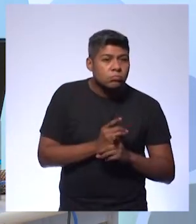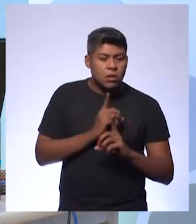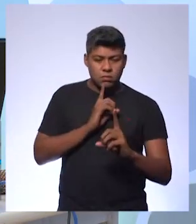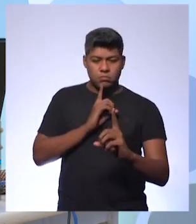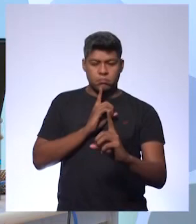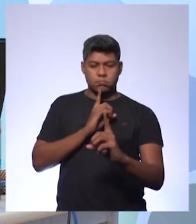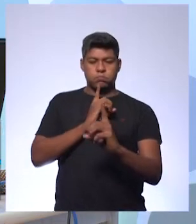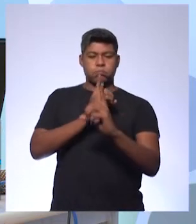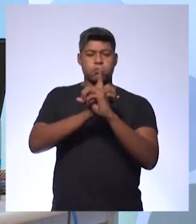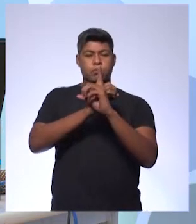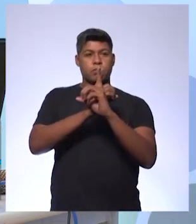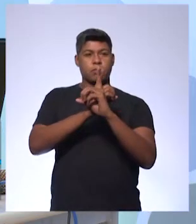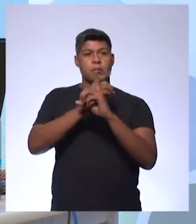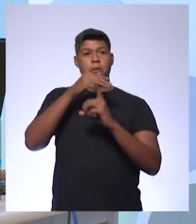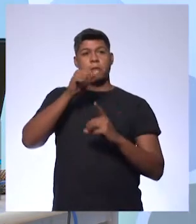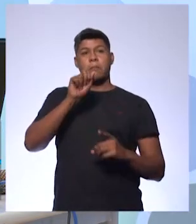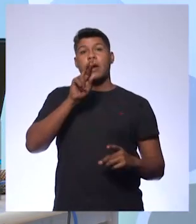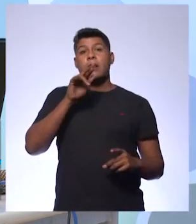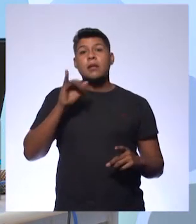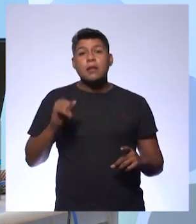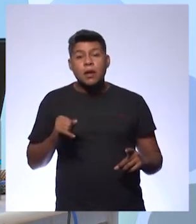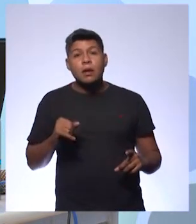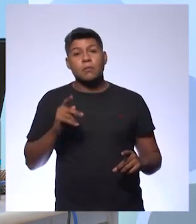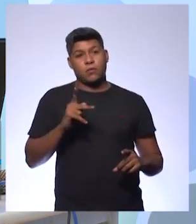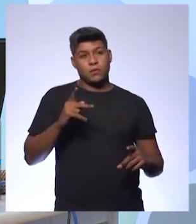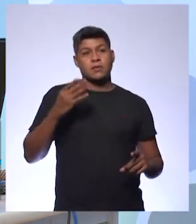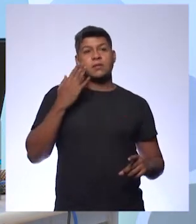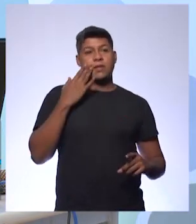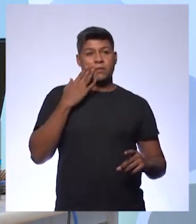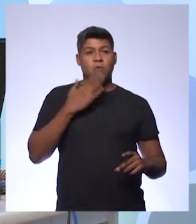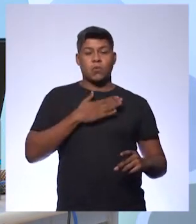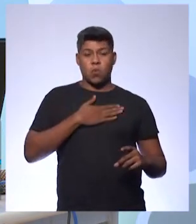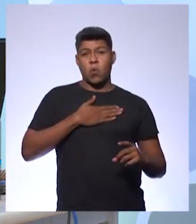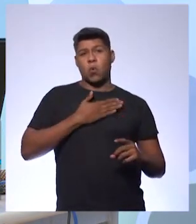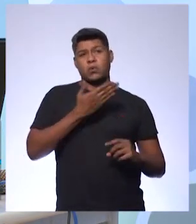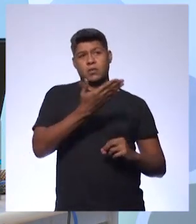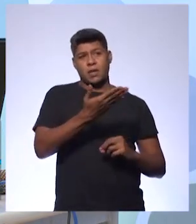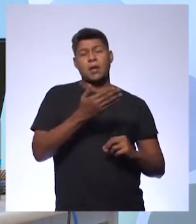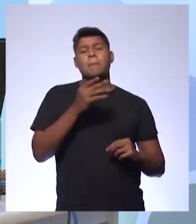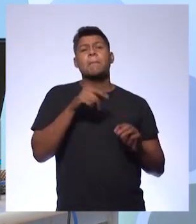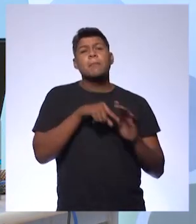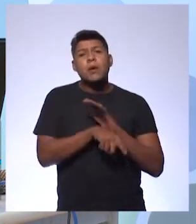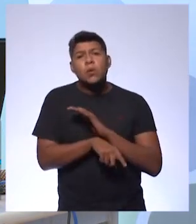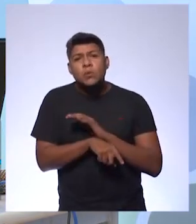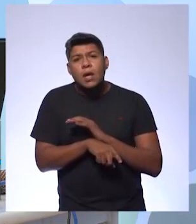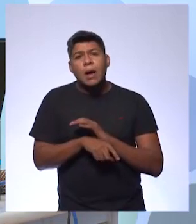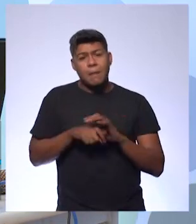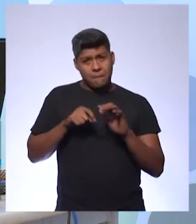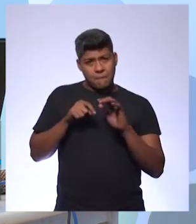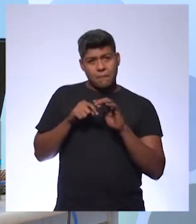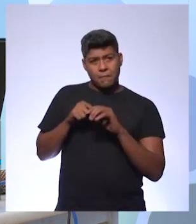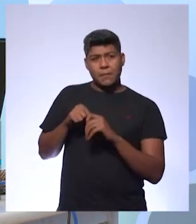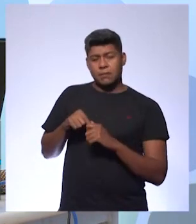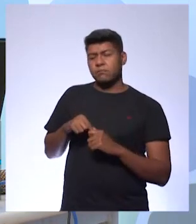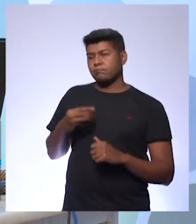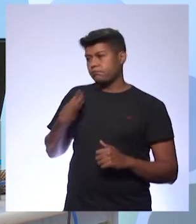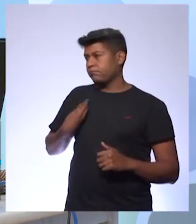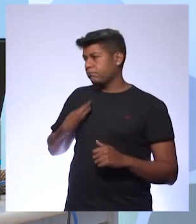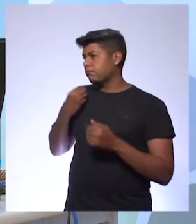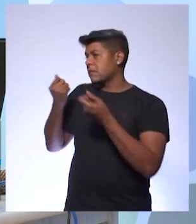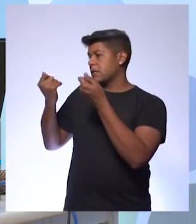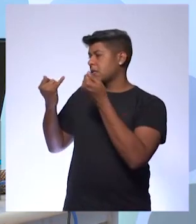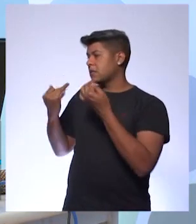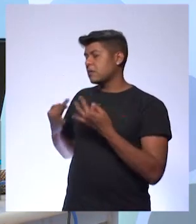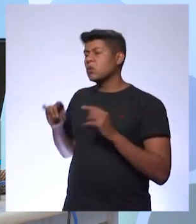A professora Maria Fernanda, professora! E ela sabe que eu sou fãzinha dela. Professora, deixa eu te perguntar. Fiz a pergunta e ela estava me